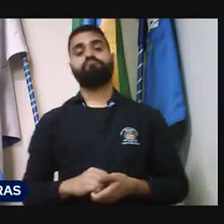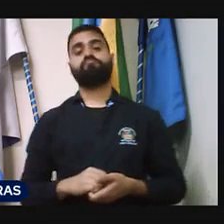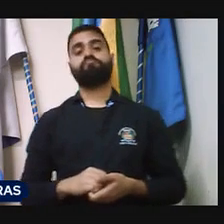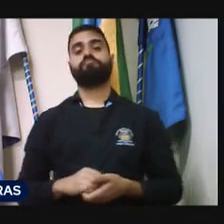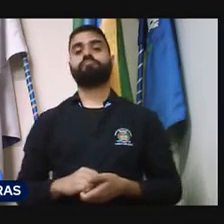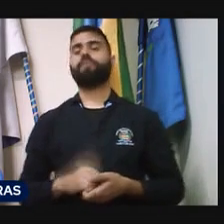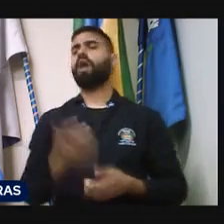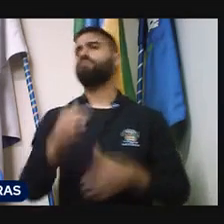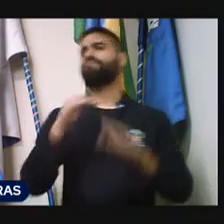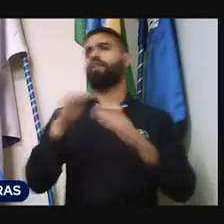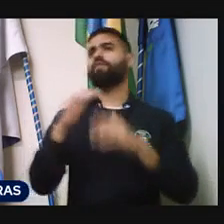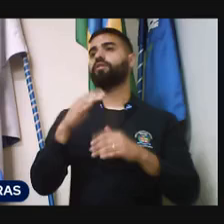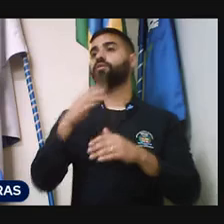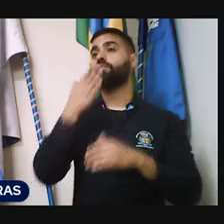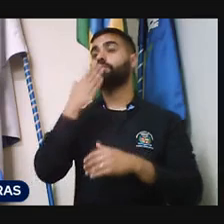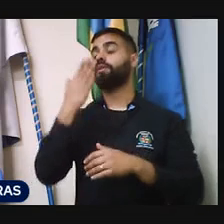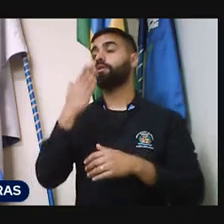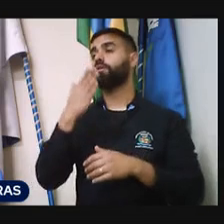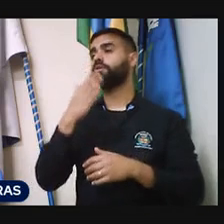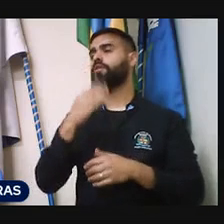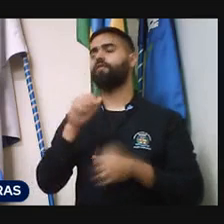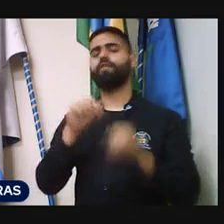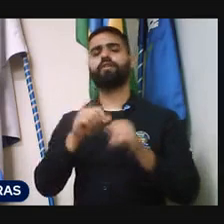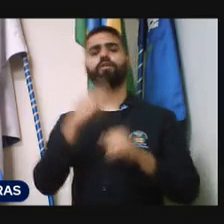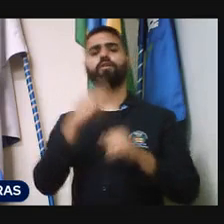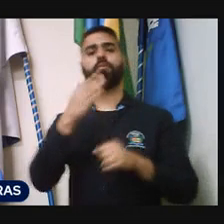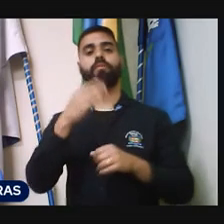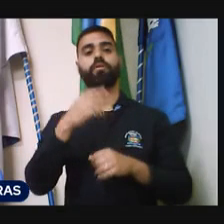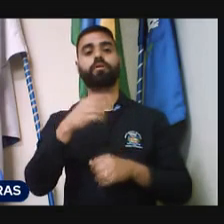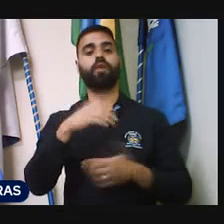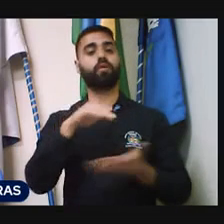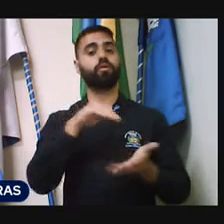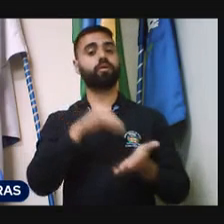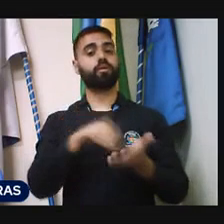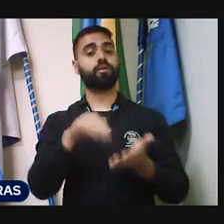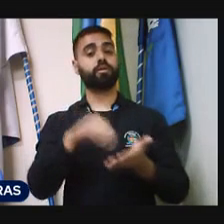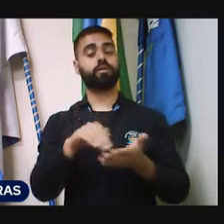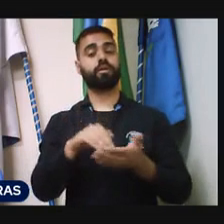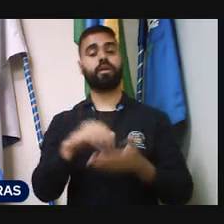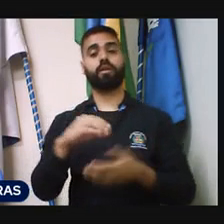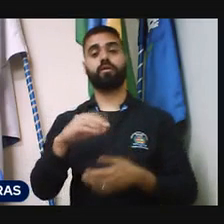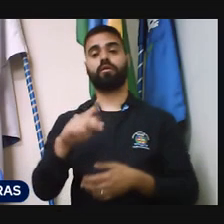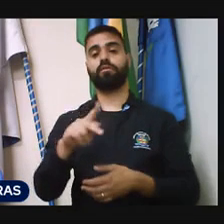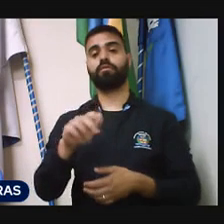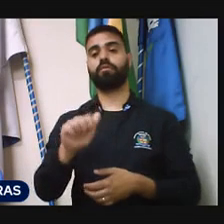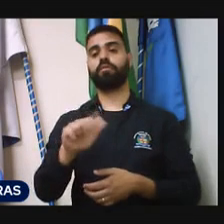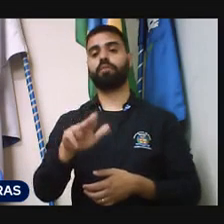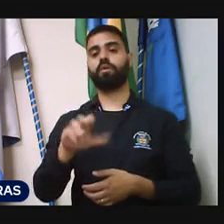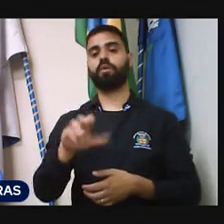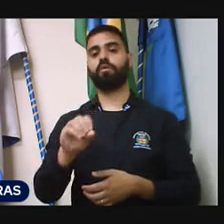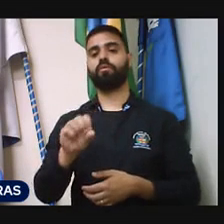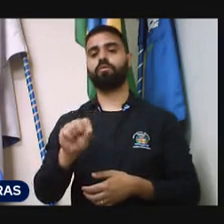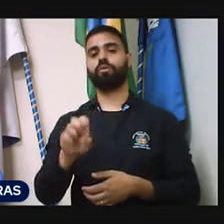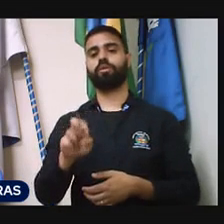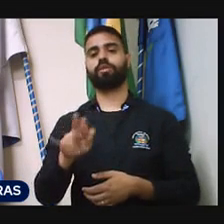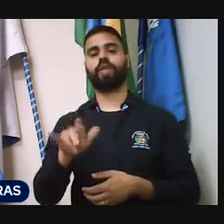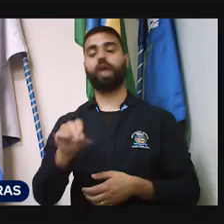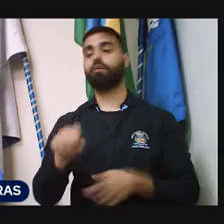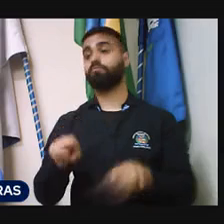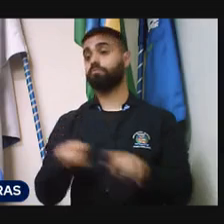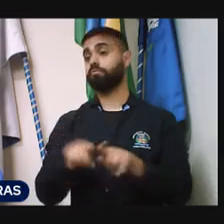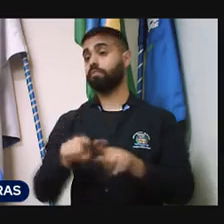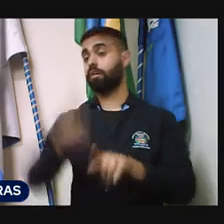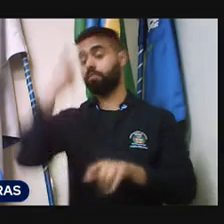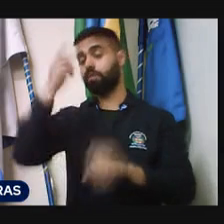o envio do presente requerimento solicitando à justiça o secretário de Meio Ambiente senhor Paulo Sérgio Gomes da graça e a